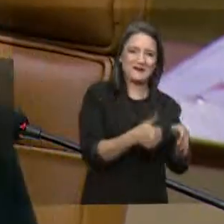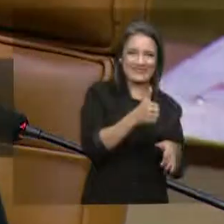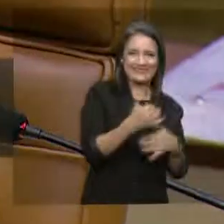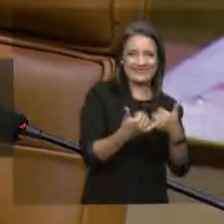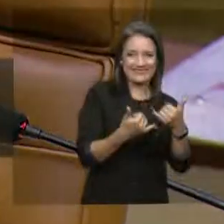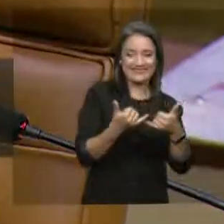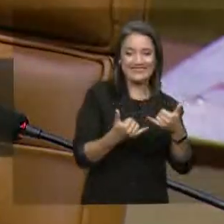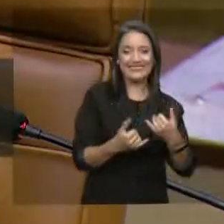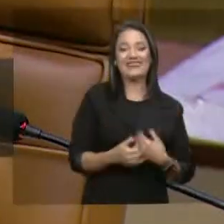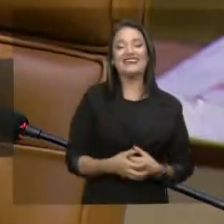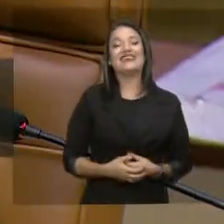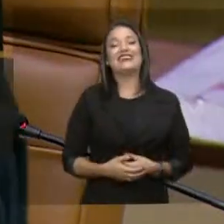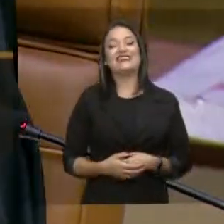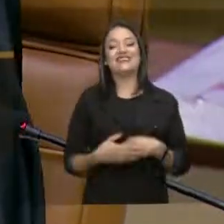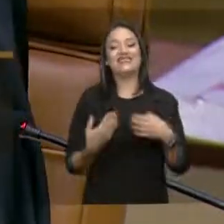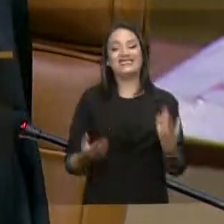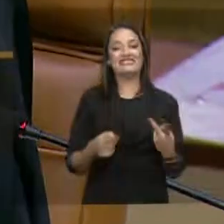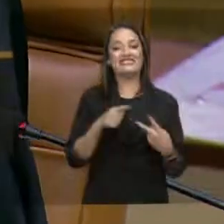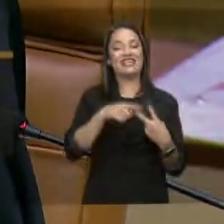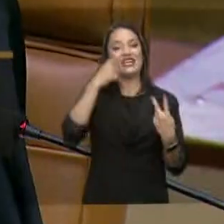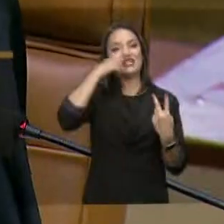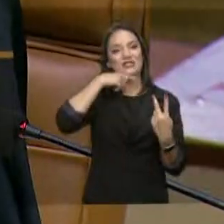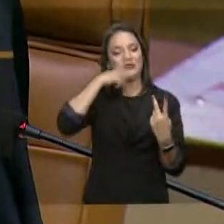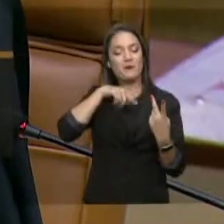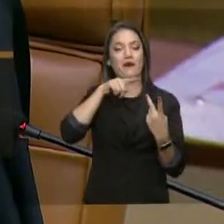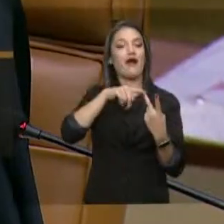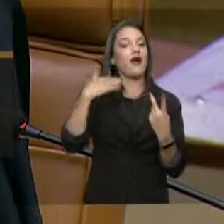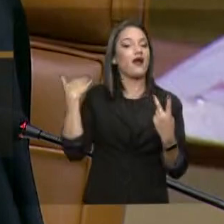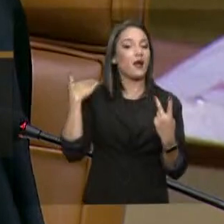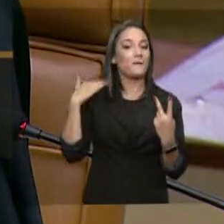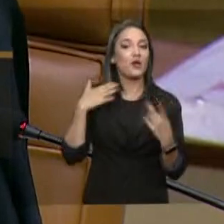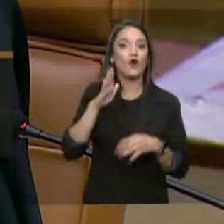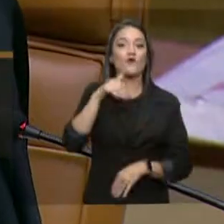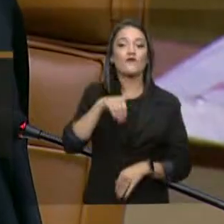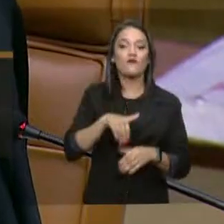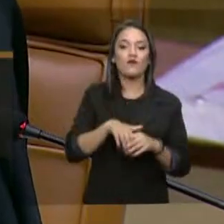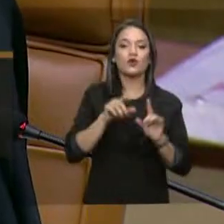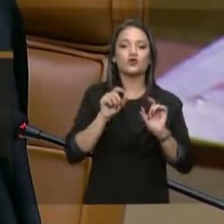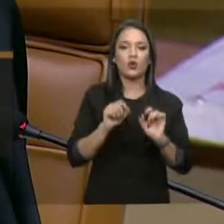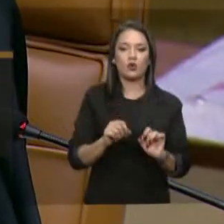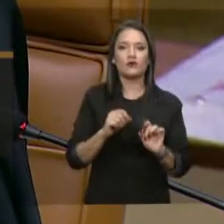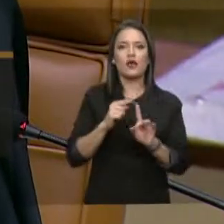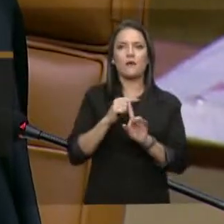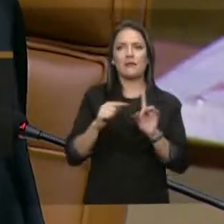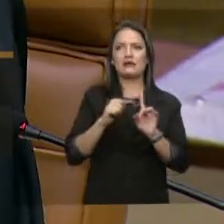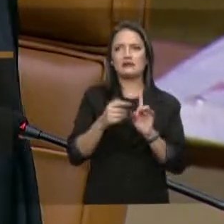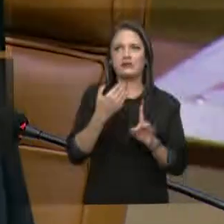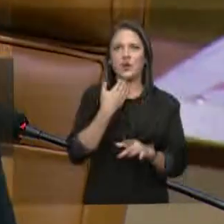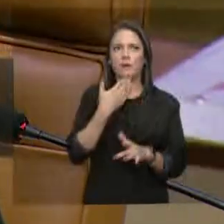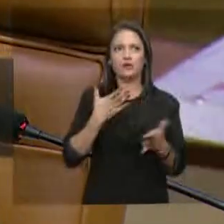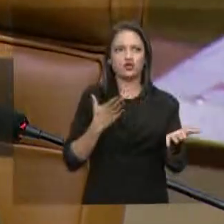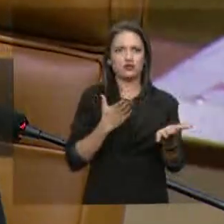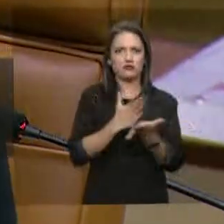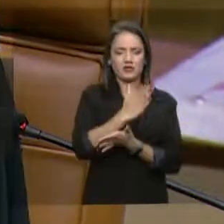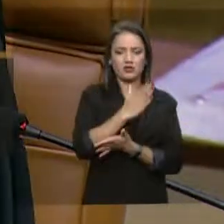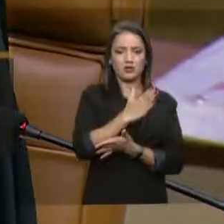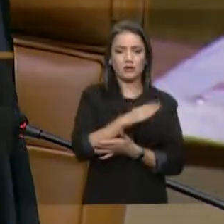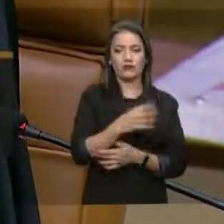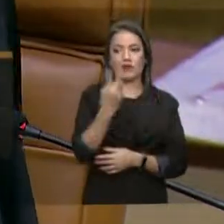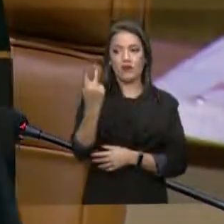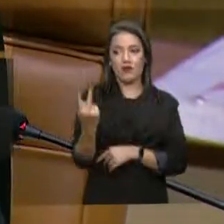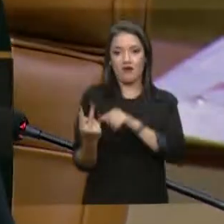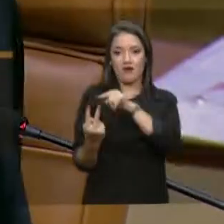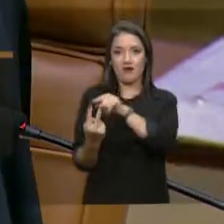a eminente ministra Carmen Lúcia e o ministro Gilmar Mendes votaram pela procedência parcial do pedido, enquanto o eminente